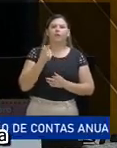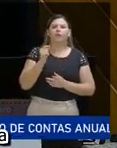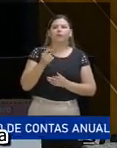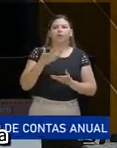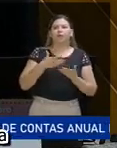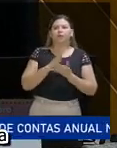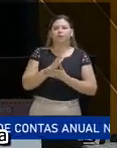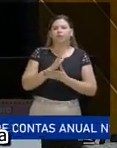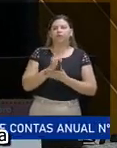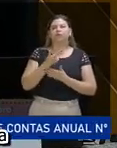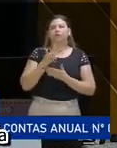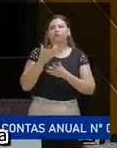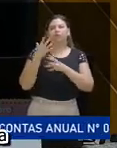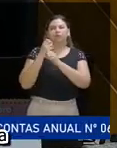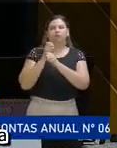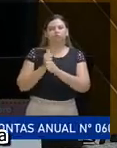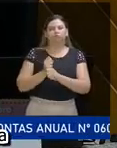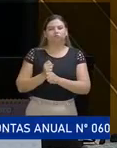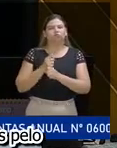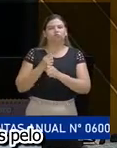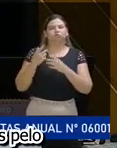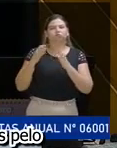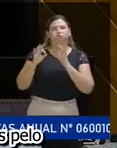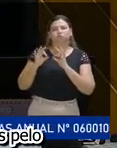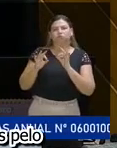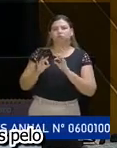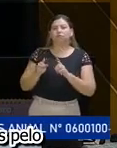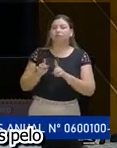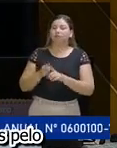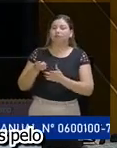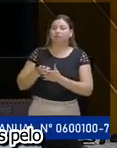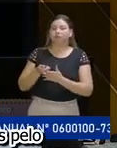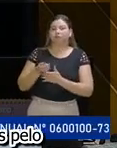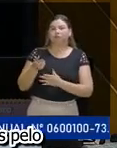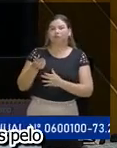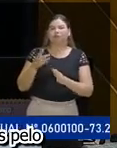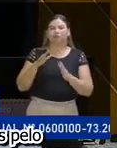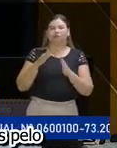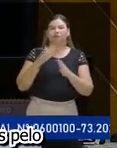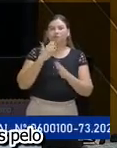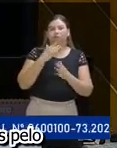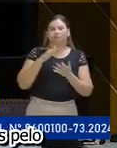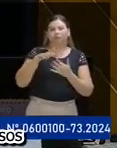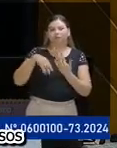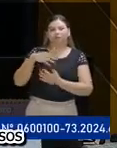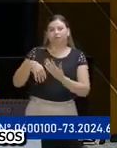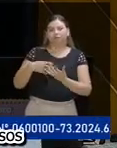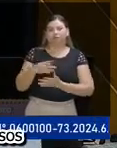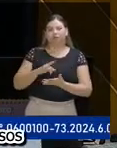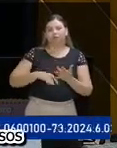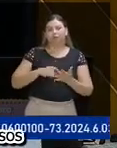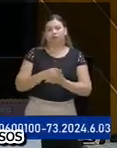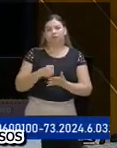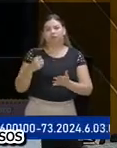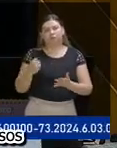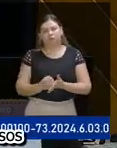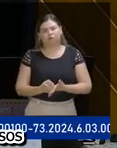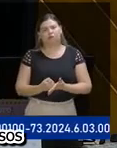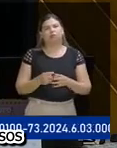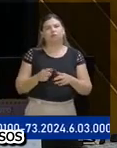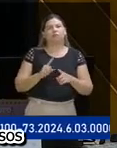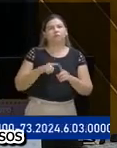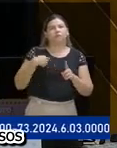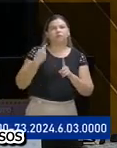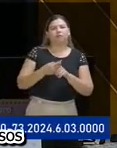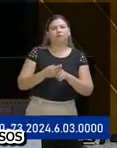com ressalva das contas, em razão da desorganização sequencial dos documentos juntados pelo partido, Na barra e de pelo rolagem inferior,